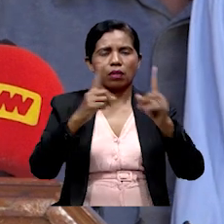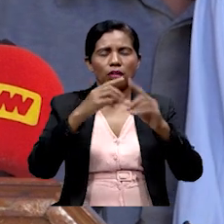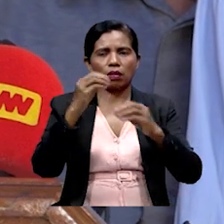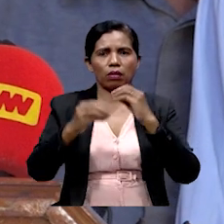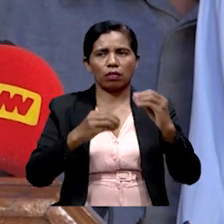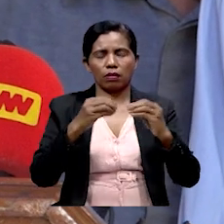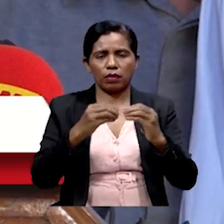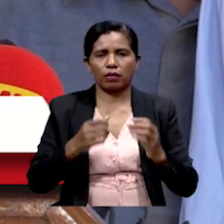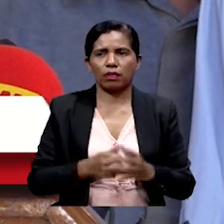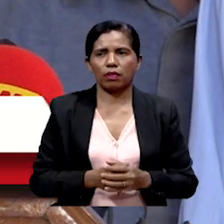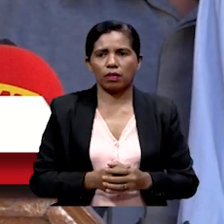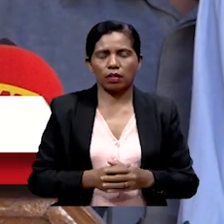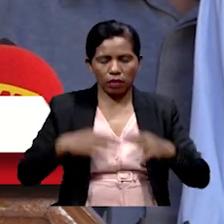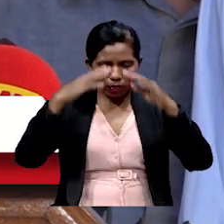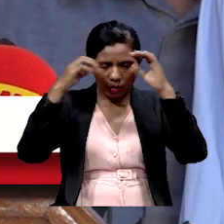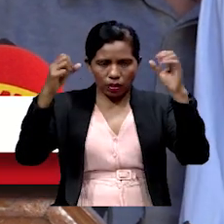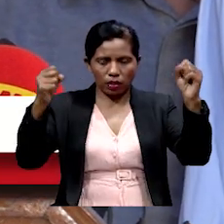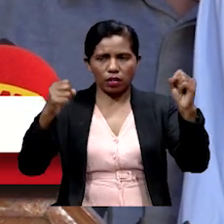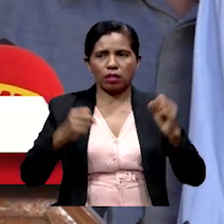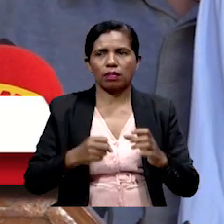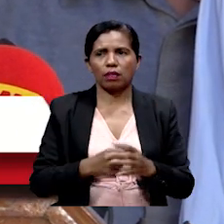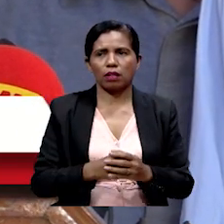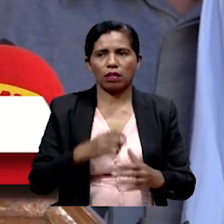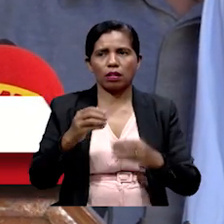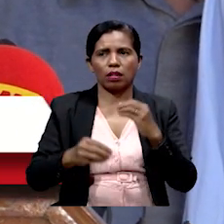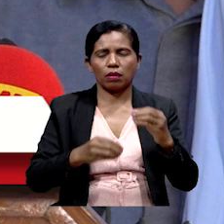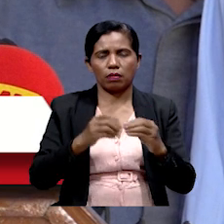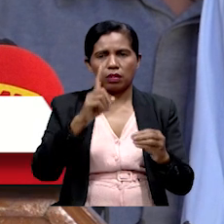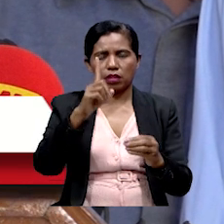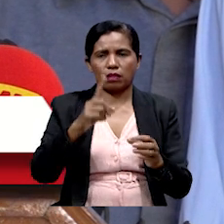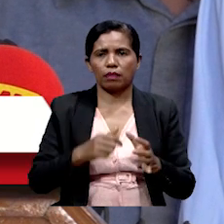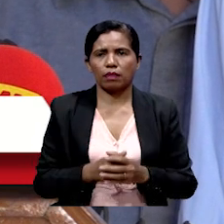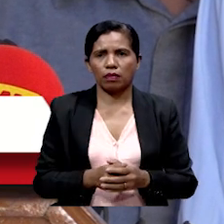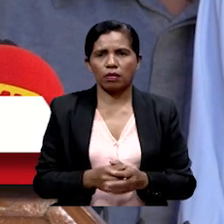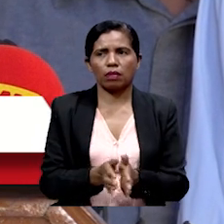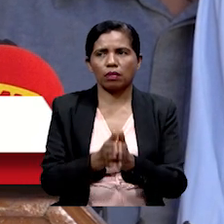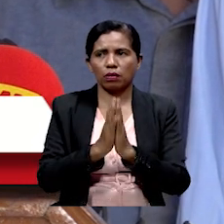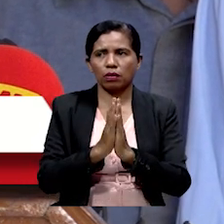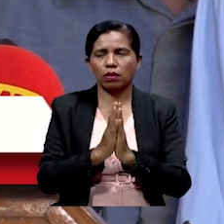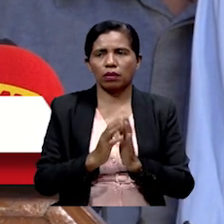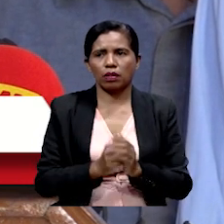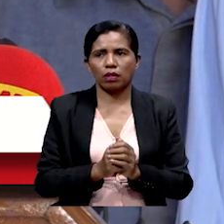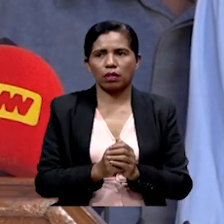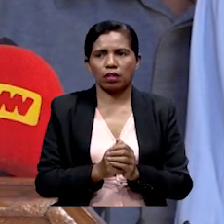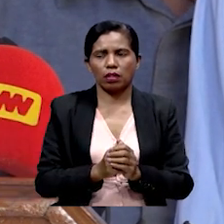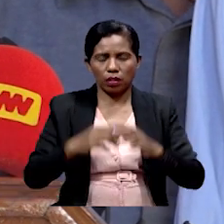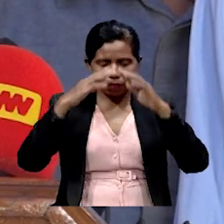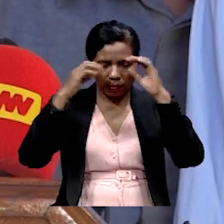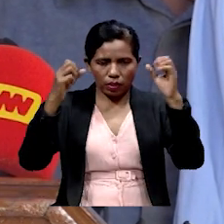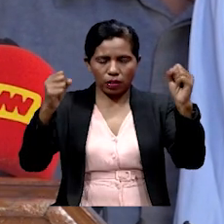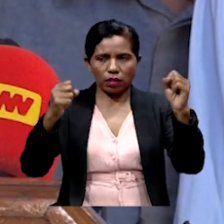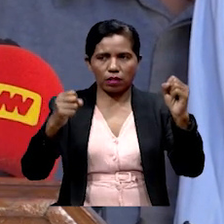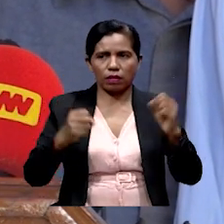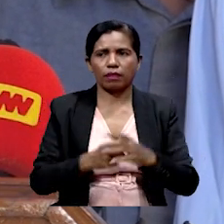o Presidente da República, com a ba ida justo Sua Excelência Presidente, a